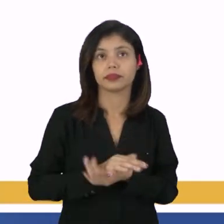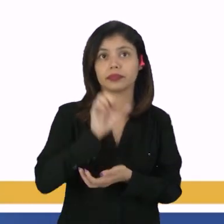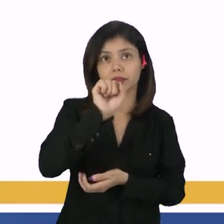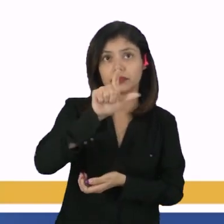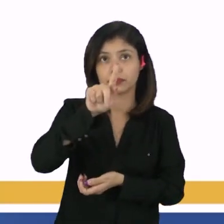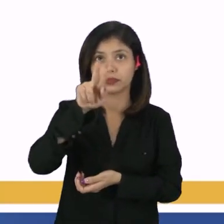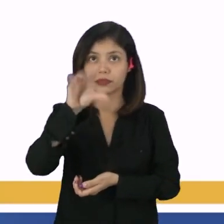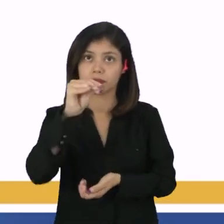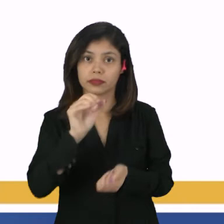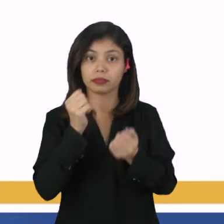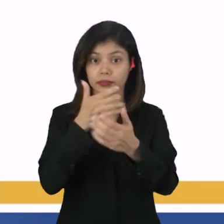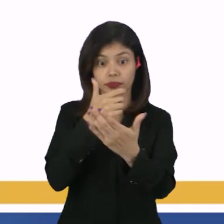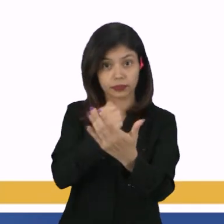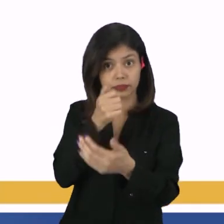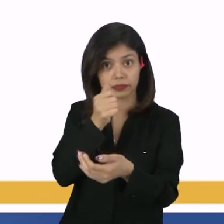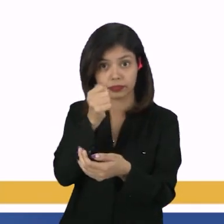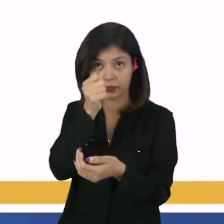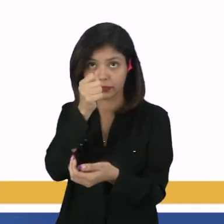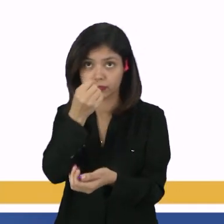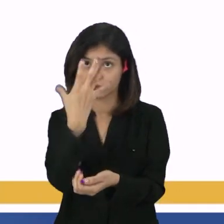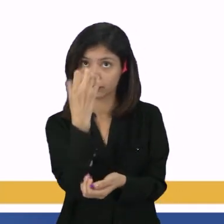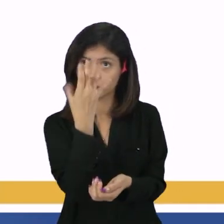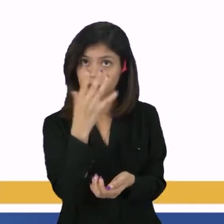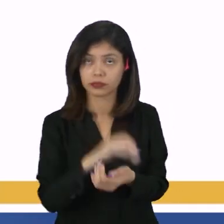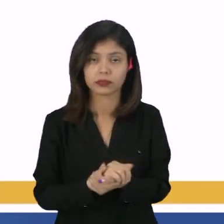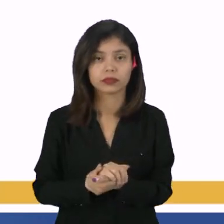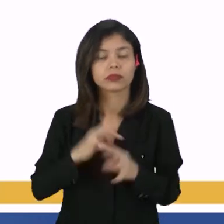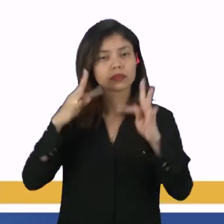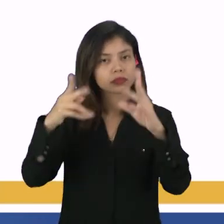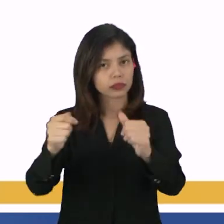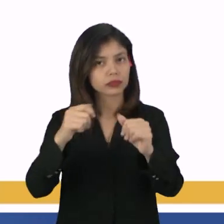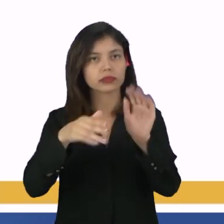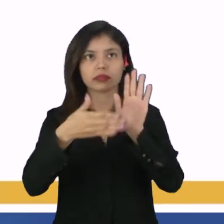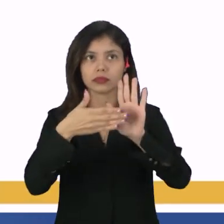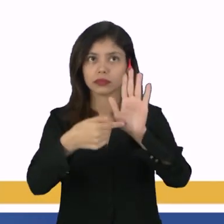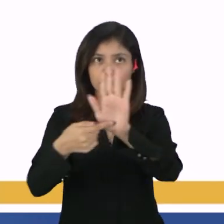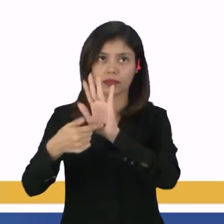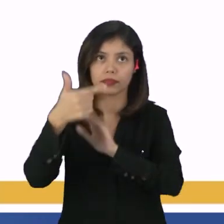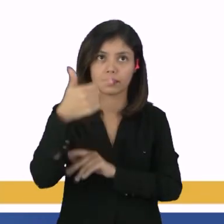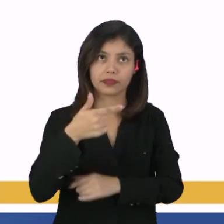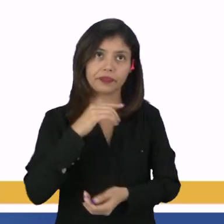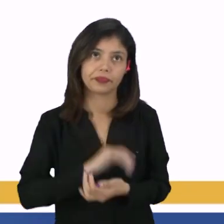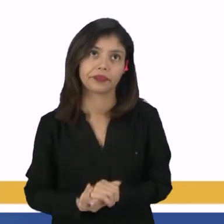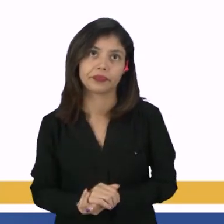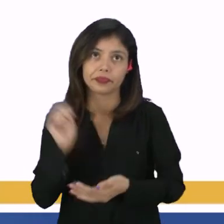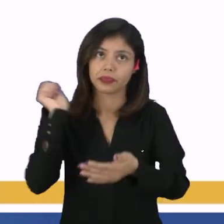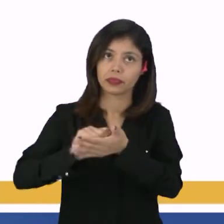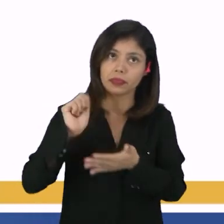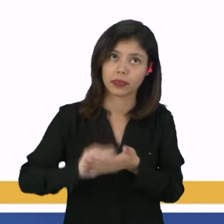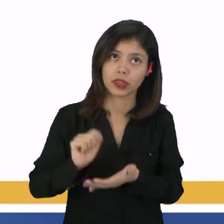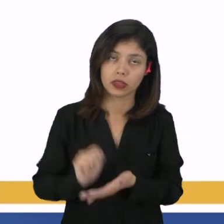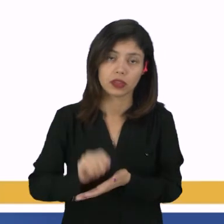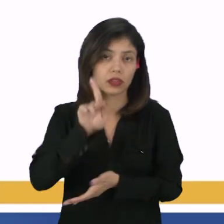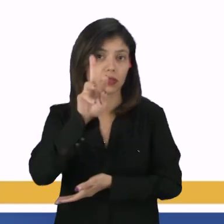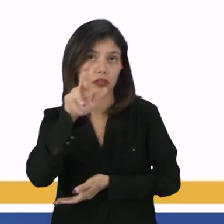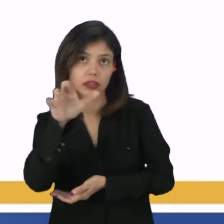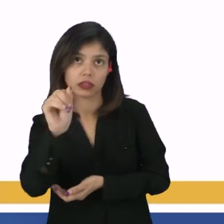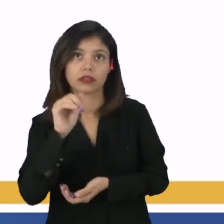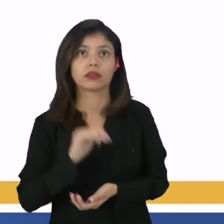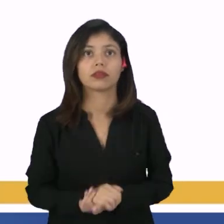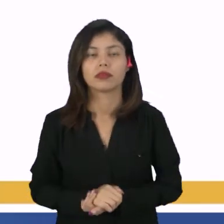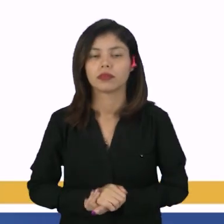links, capturas de tela, áudios, vídeos, tudo que for prova. Segundo, registre um boletim de